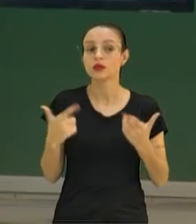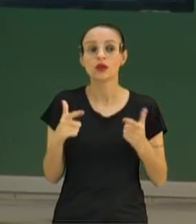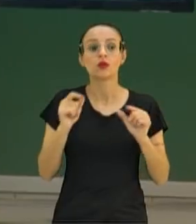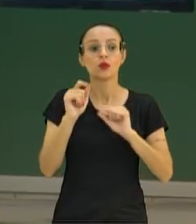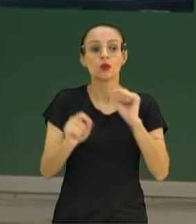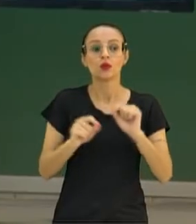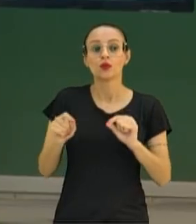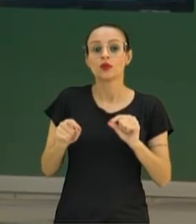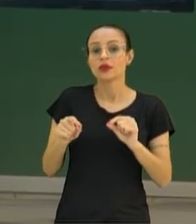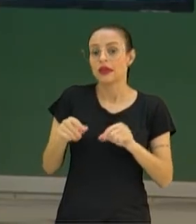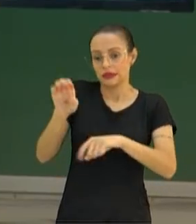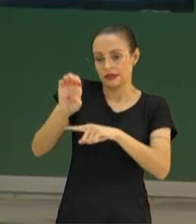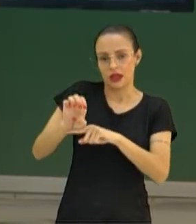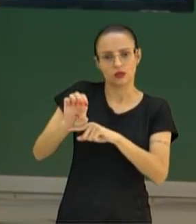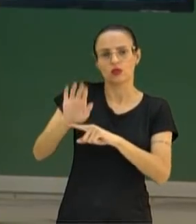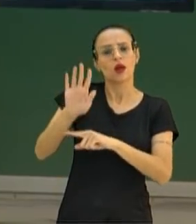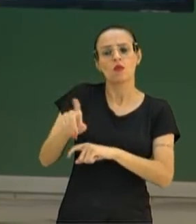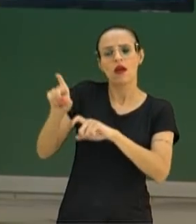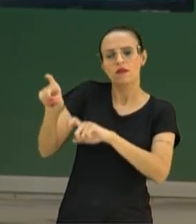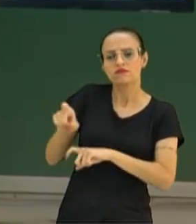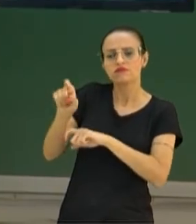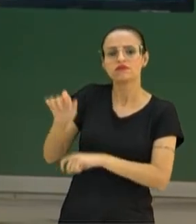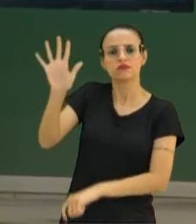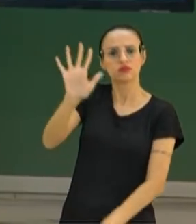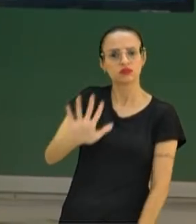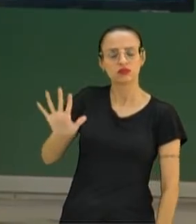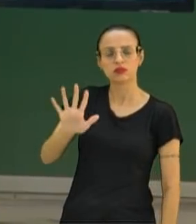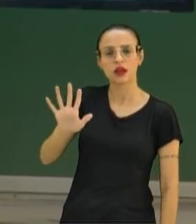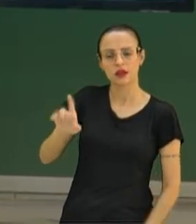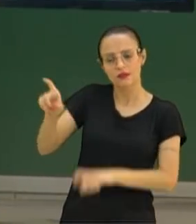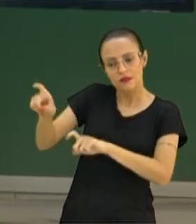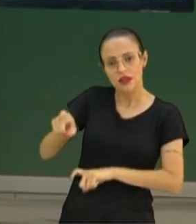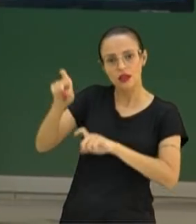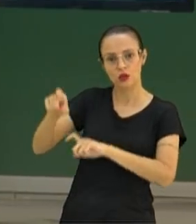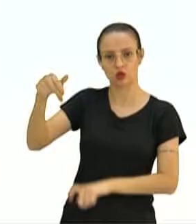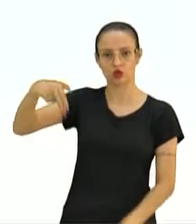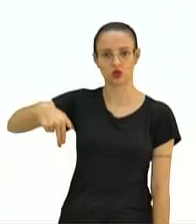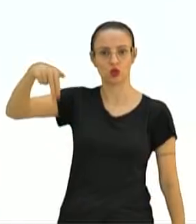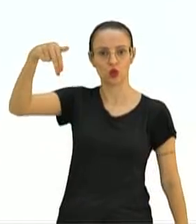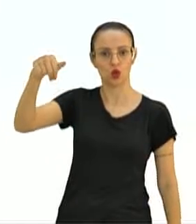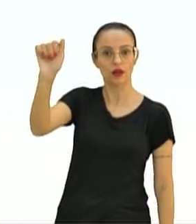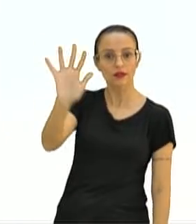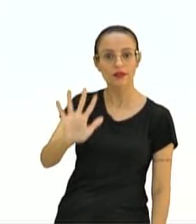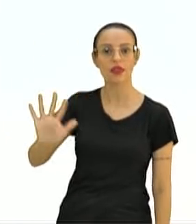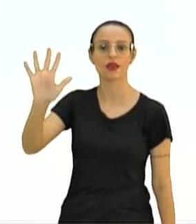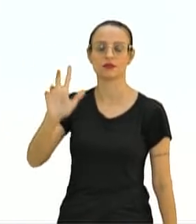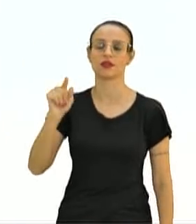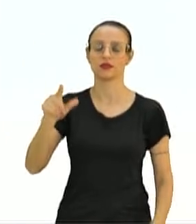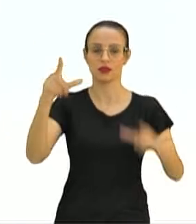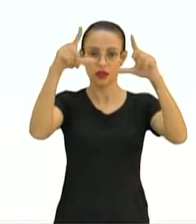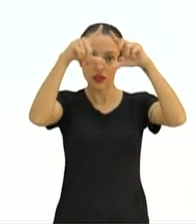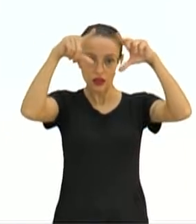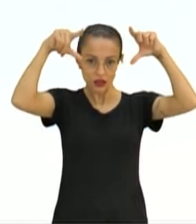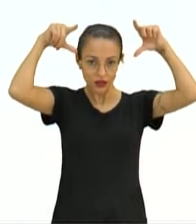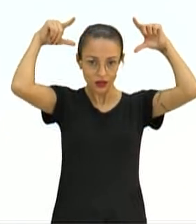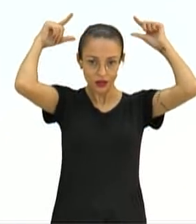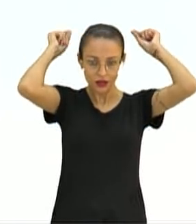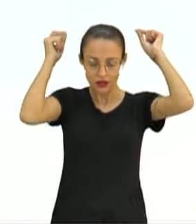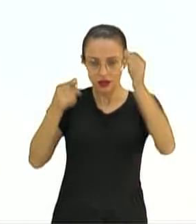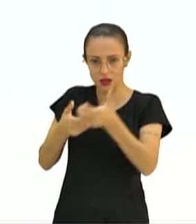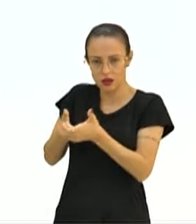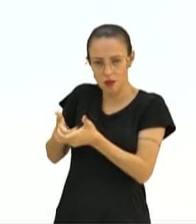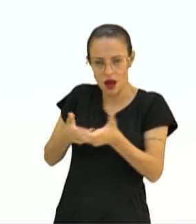aqui no sertão nordestino, né? Mais aí no interior do sertão nordestino, esse cangaço acontecendo que ele é